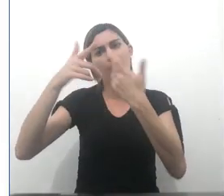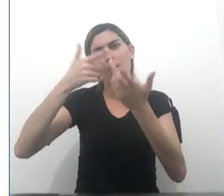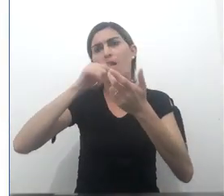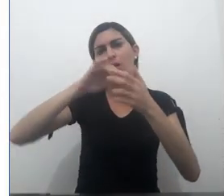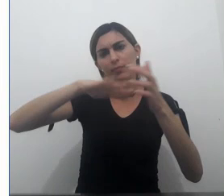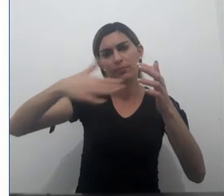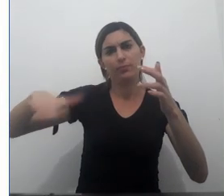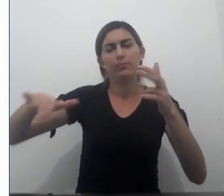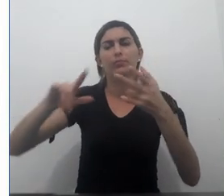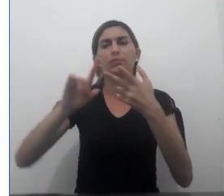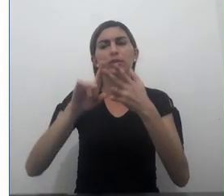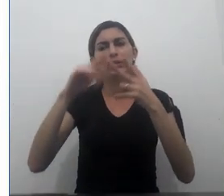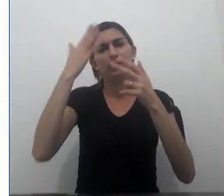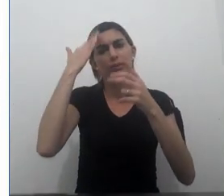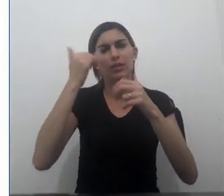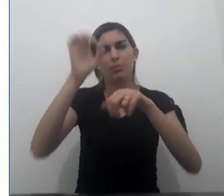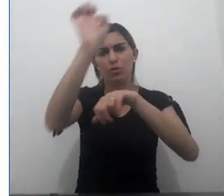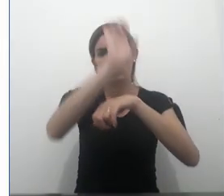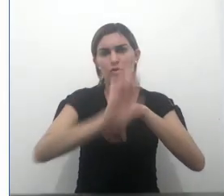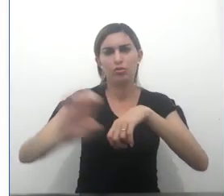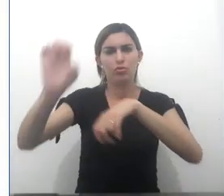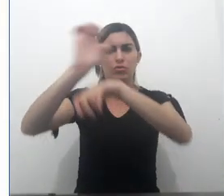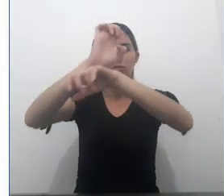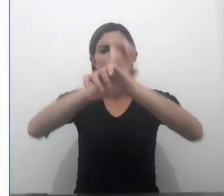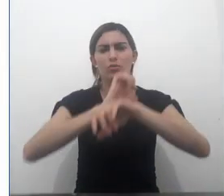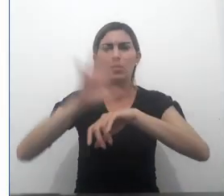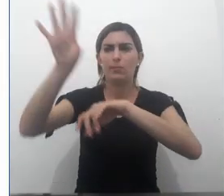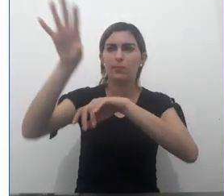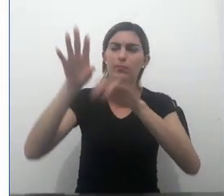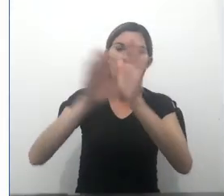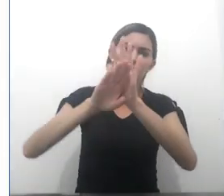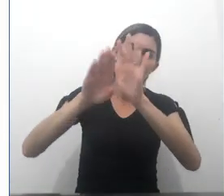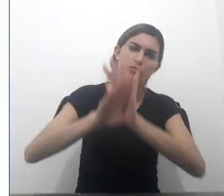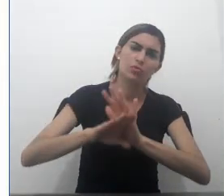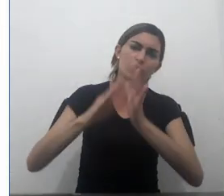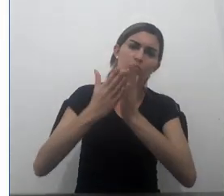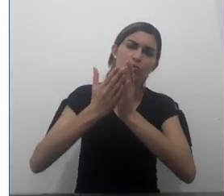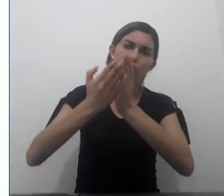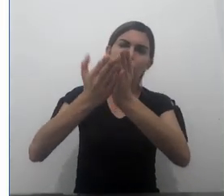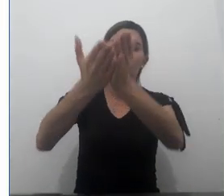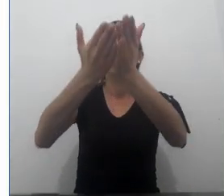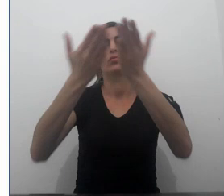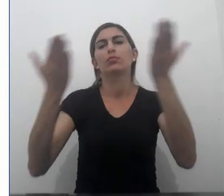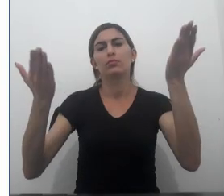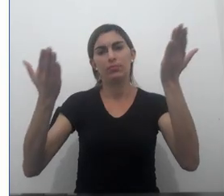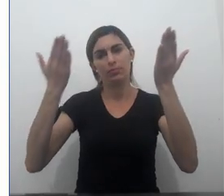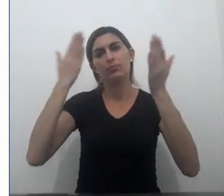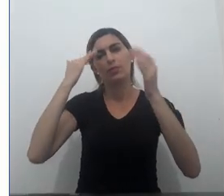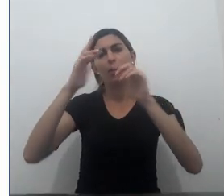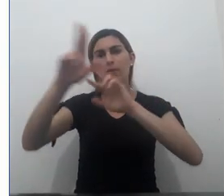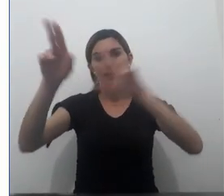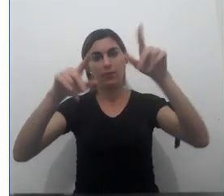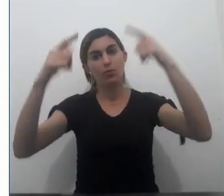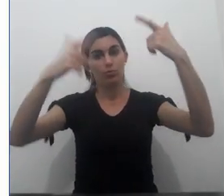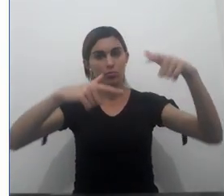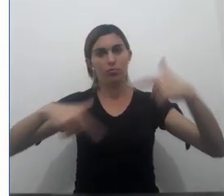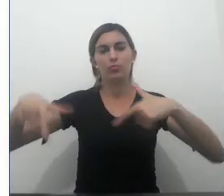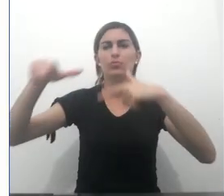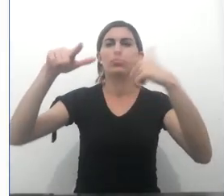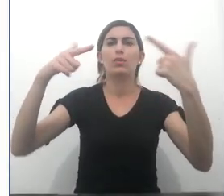maior de portos. Vários estados desses aí recebem, né, embarcações de diversos locais do